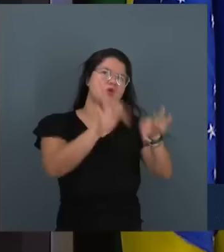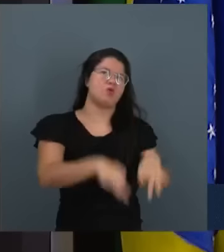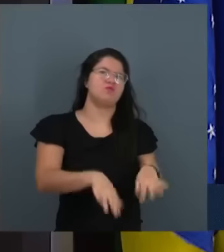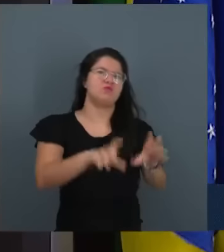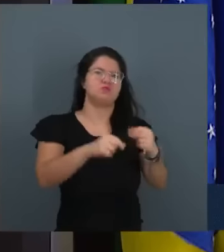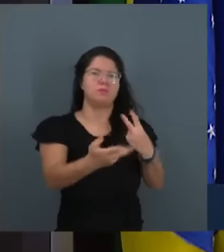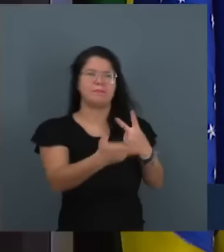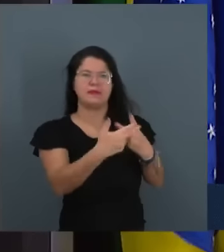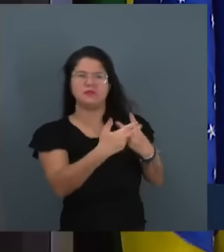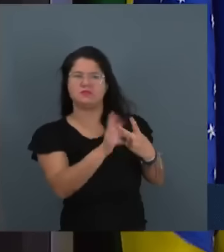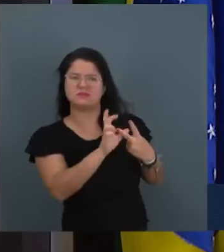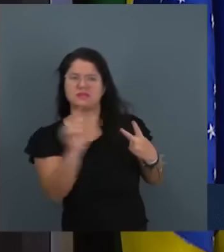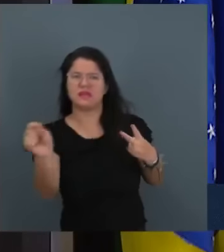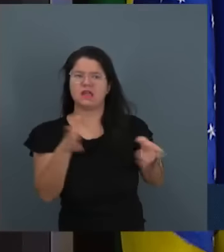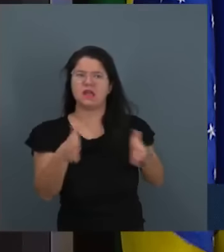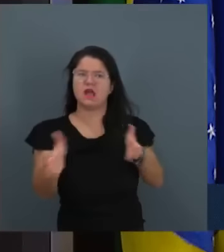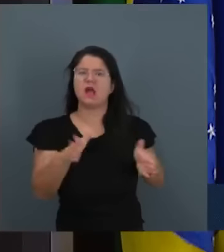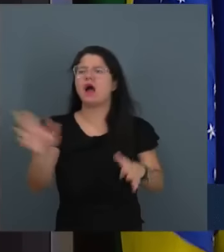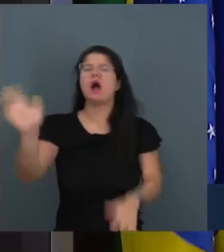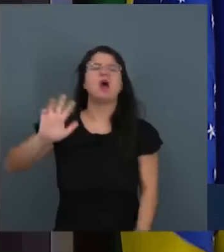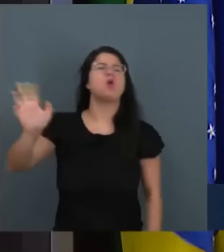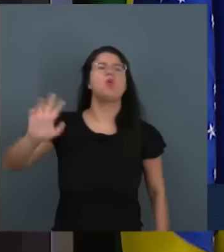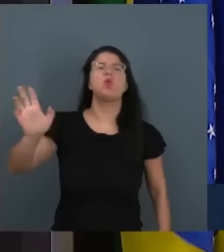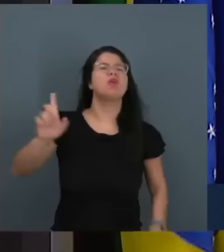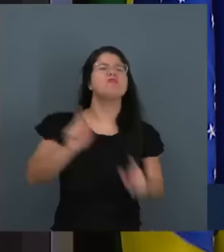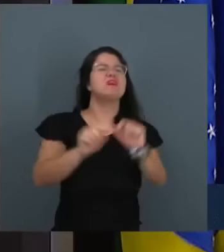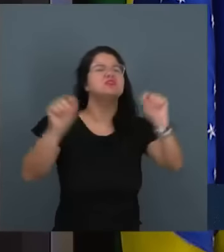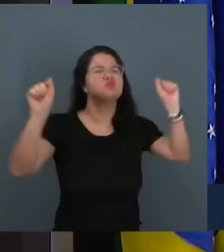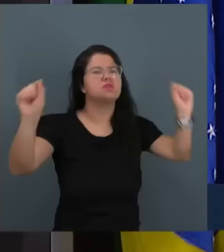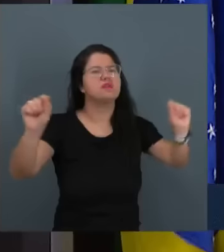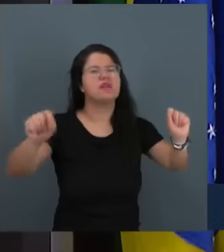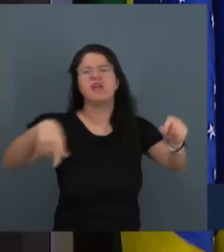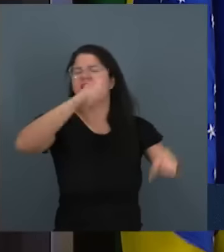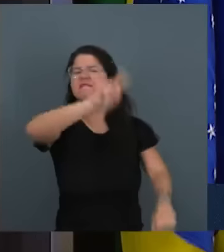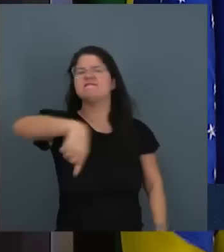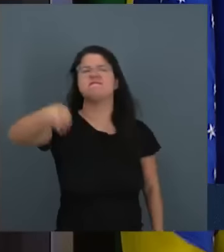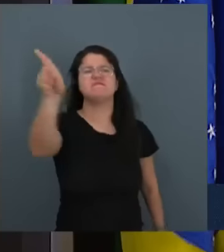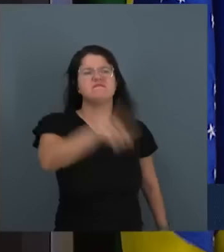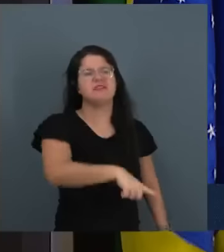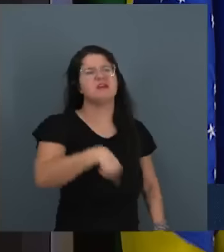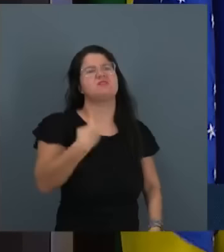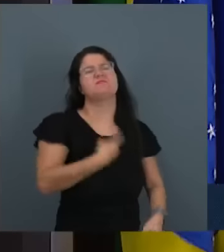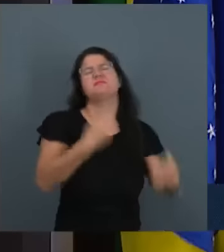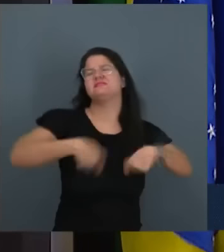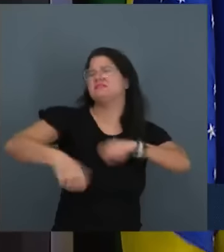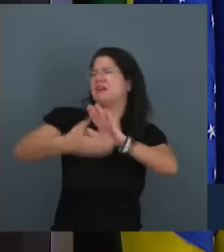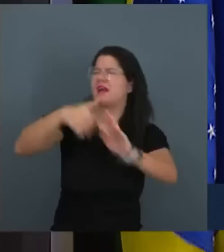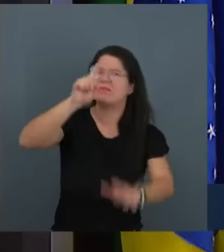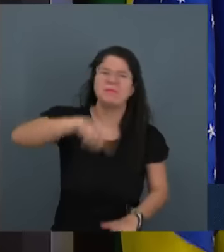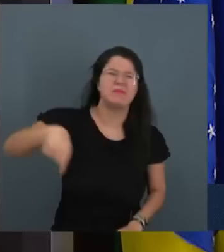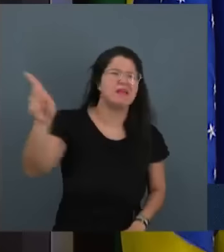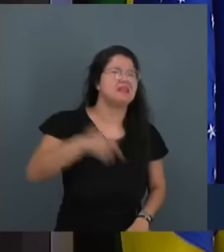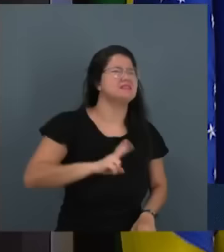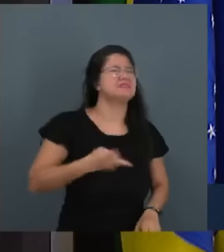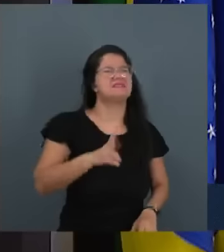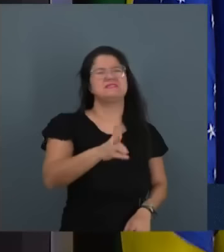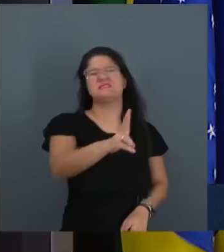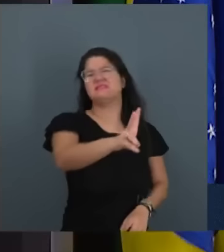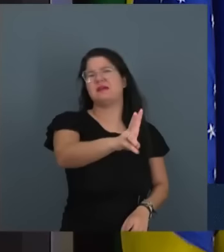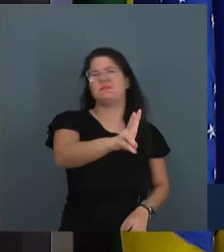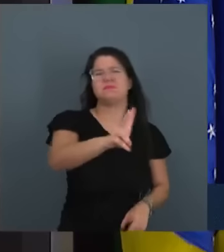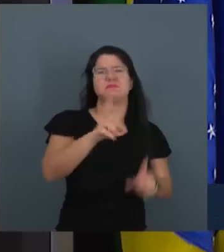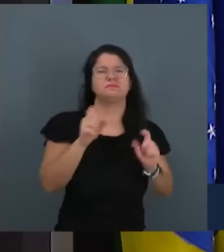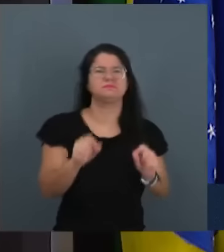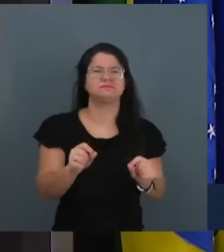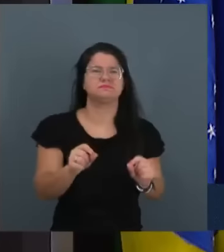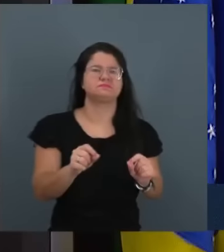presos, temporária dos presos, aí o Lula vai lá e veta, a gente tem que derrubar o veto dele. É tudo sinal trocado. Não querer equiparar